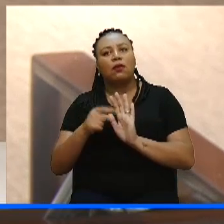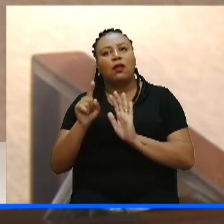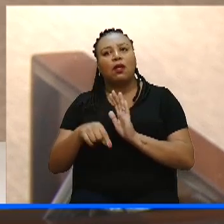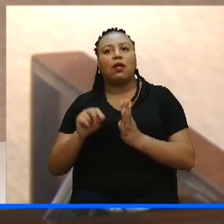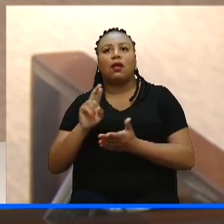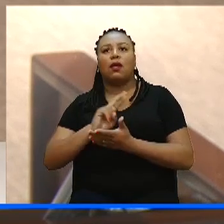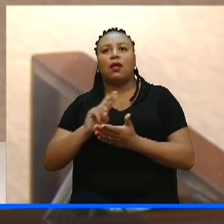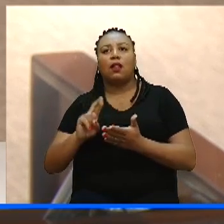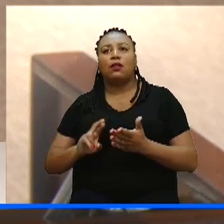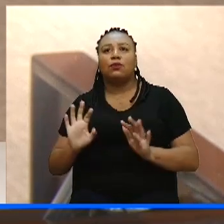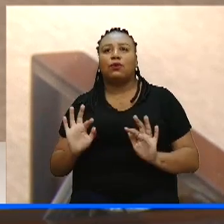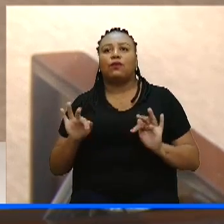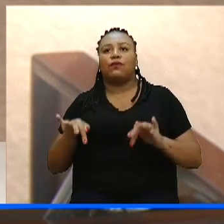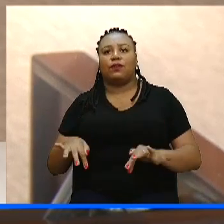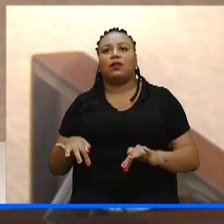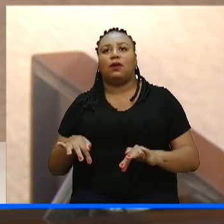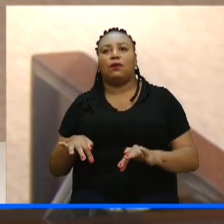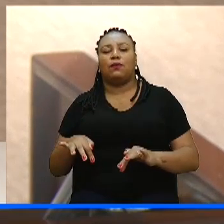relatório final